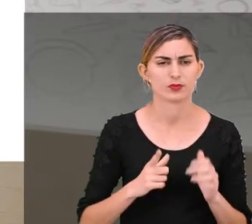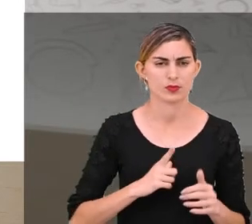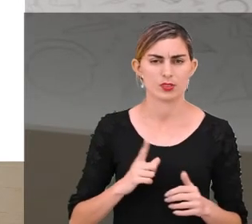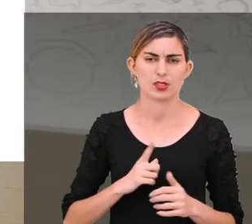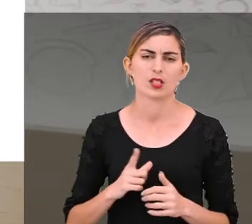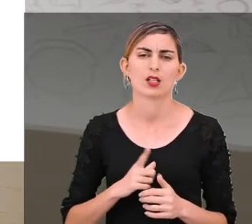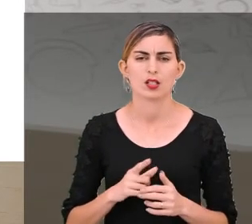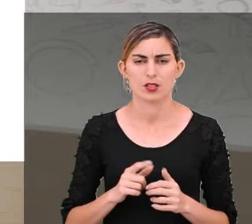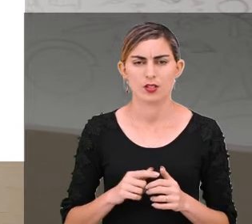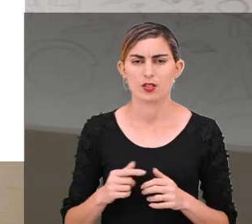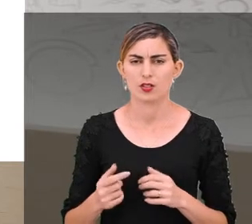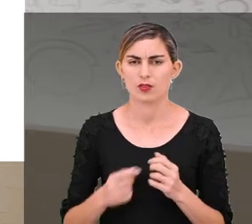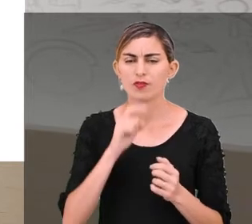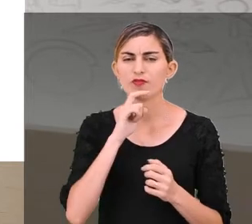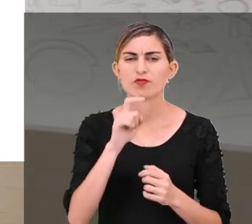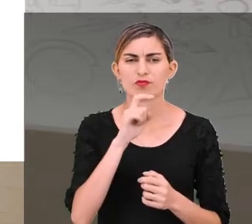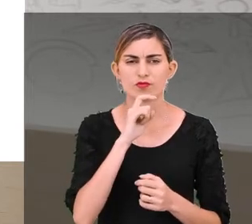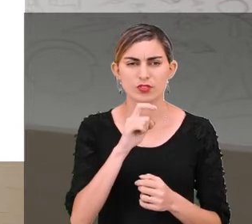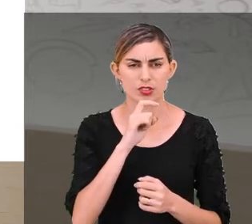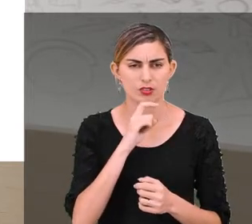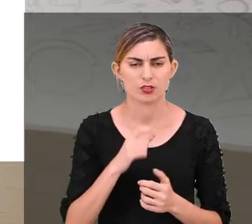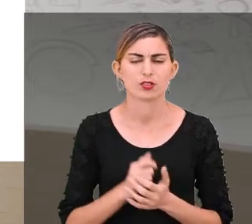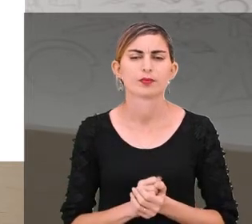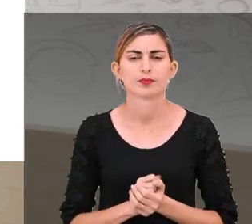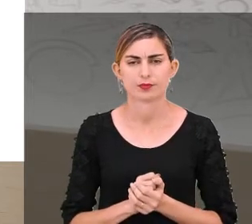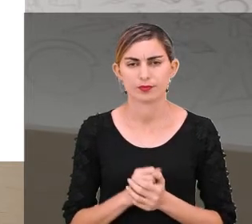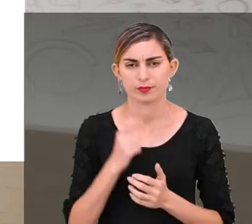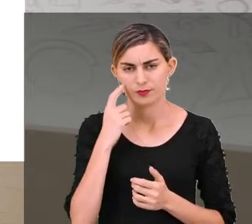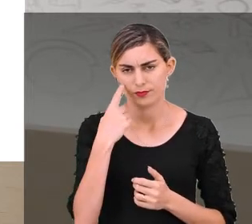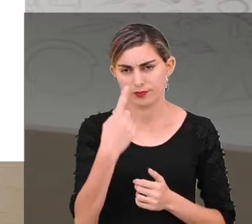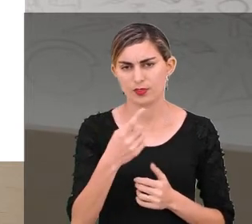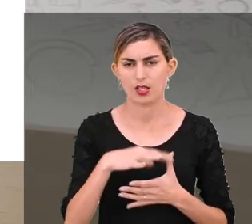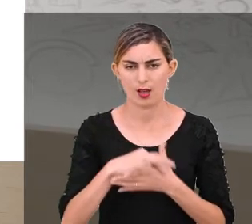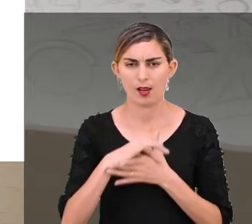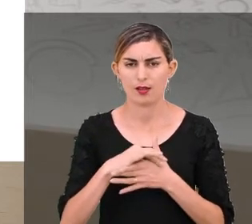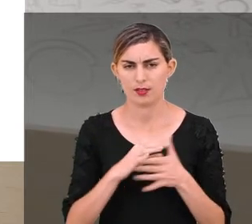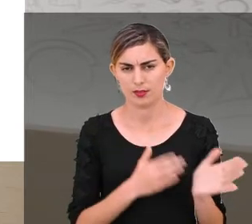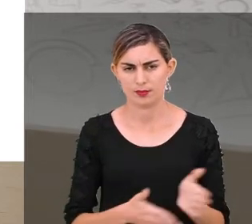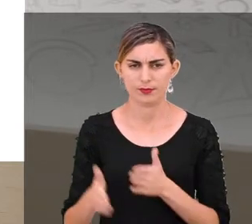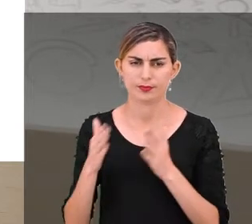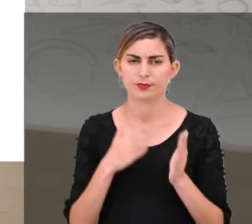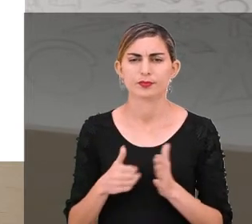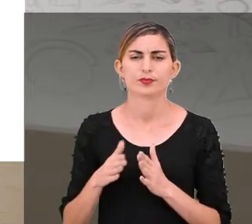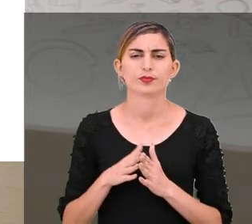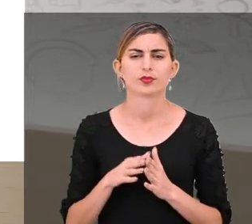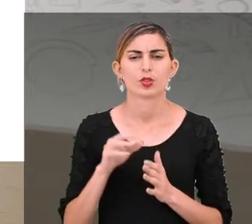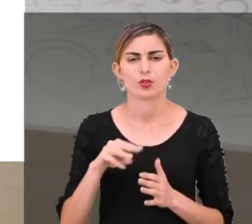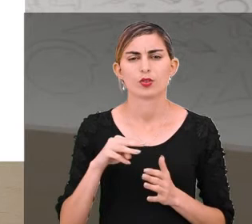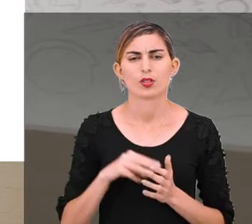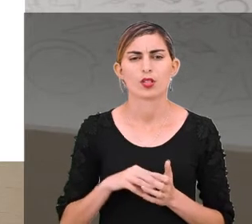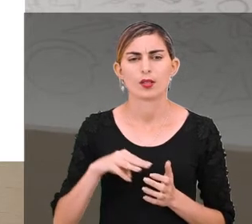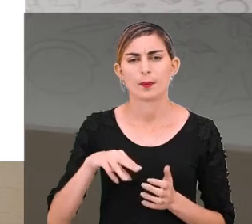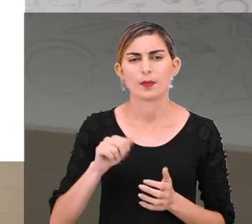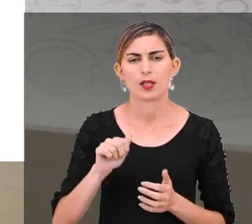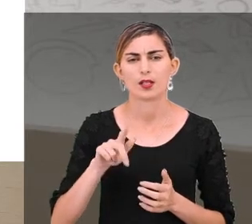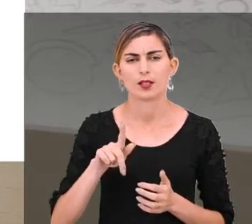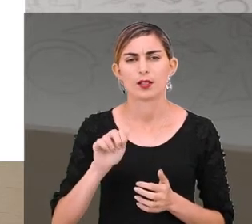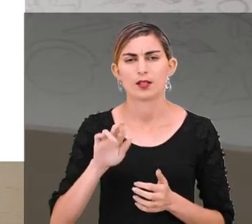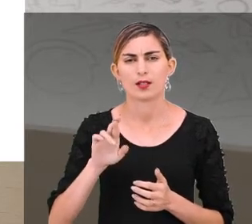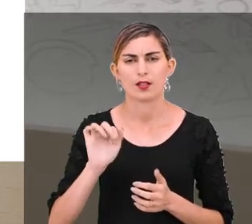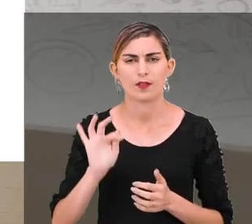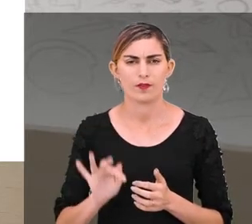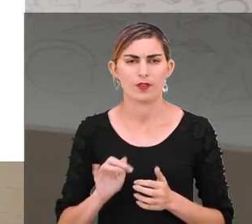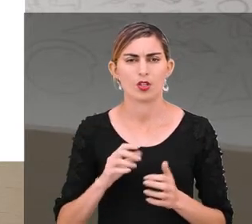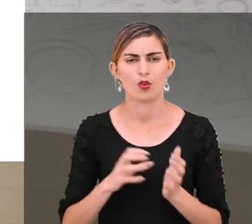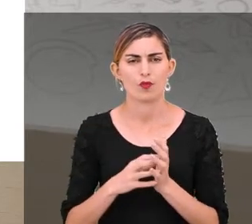Aqui nós temos o cenário de um frigorífico. Acompanhe aí na sua tela a função de um magarefe. O que é um magarefe? O magarefe